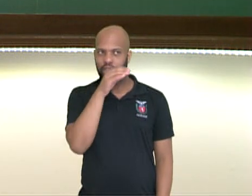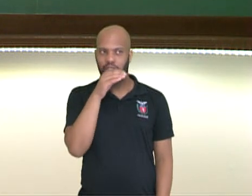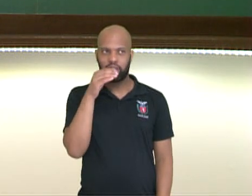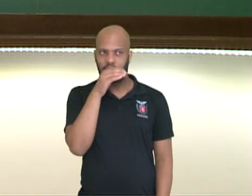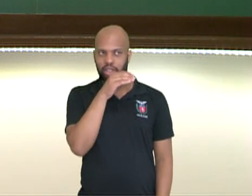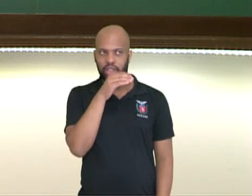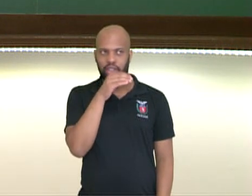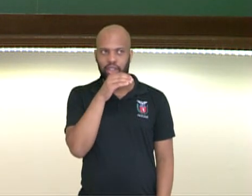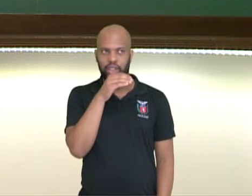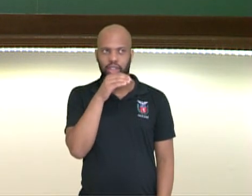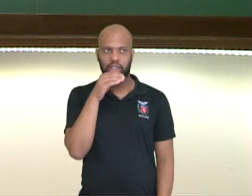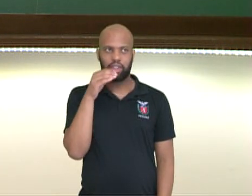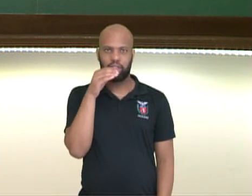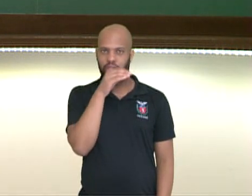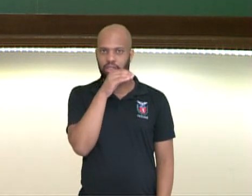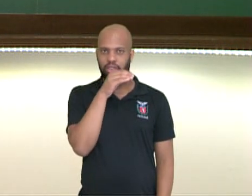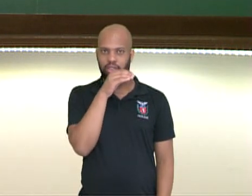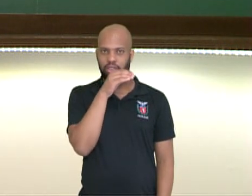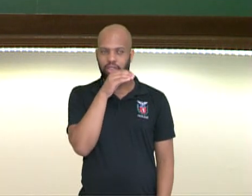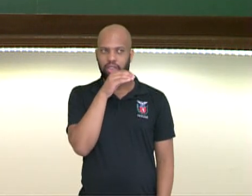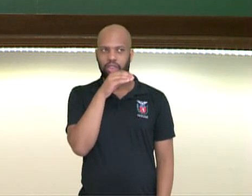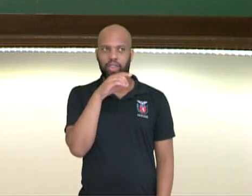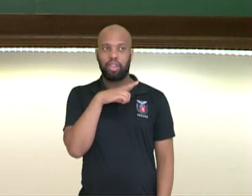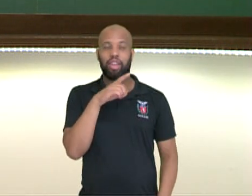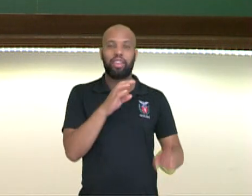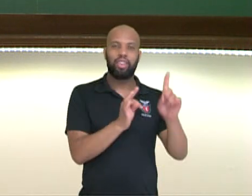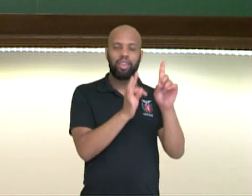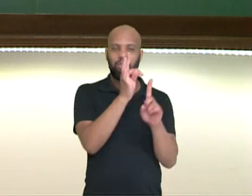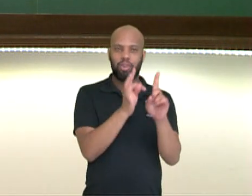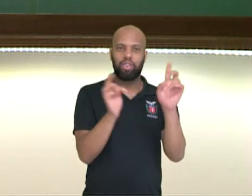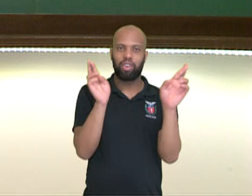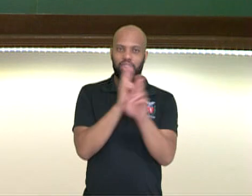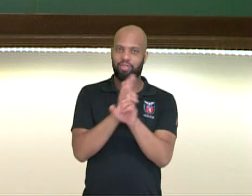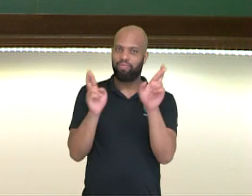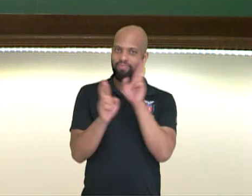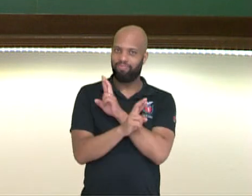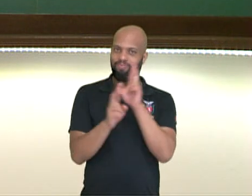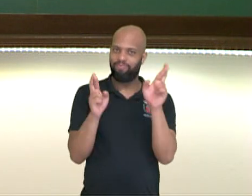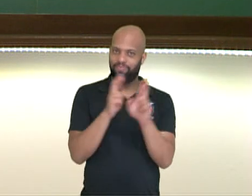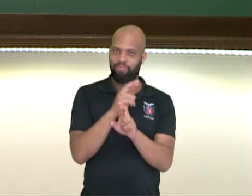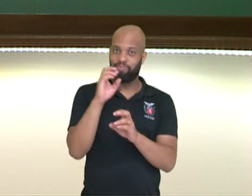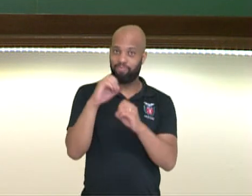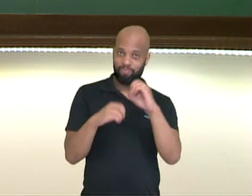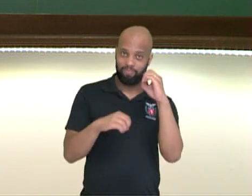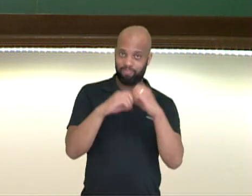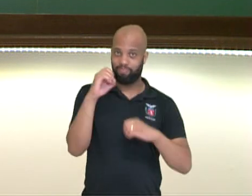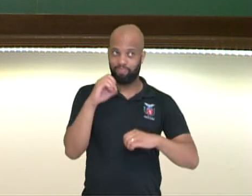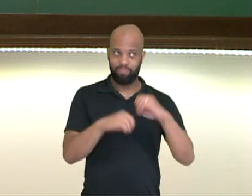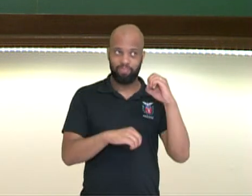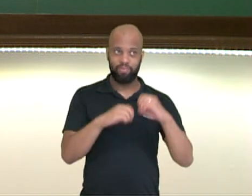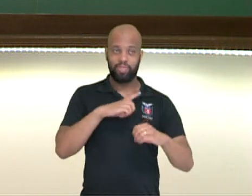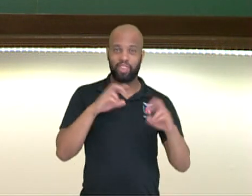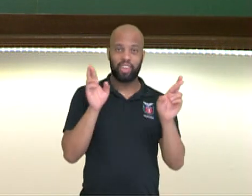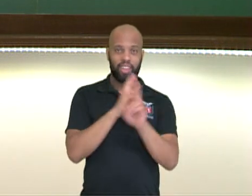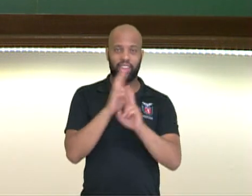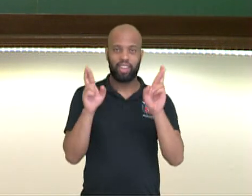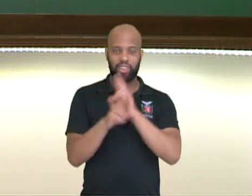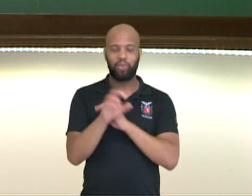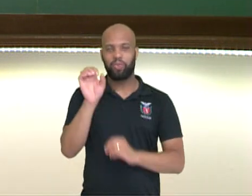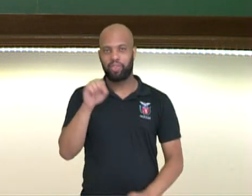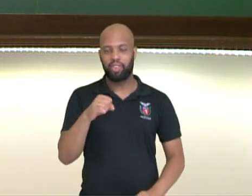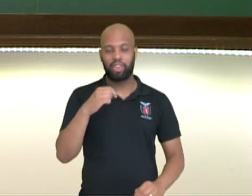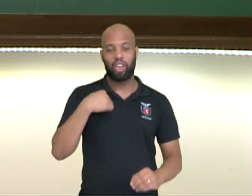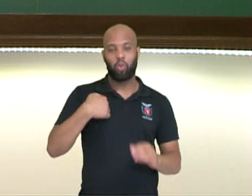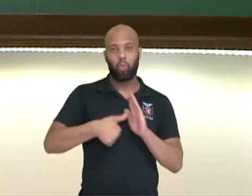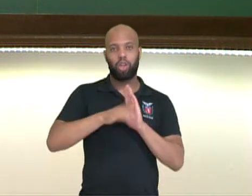ou melhor, aqui, a temperatura tem relação com a agitação molecular do material. Ok? Então esse eu